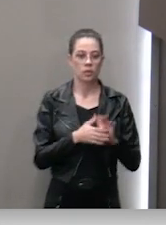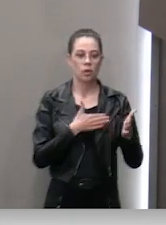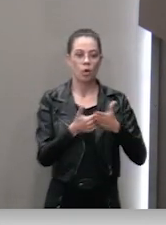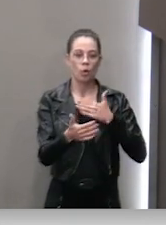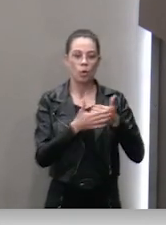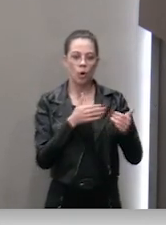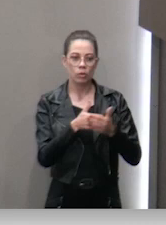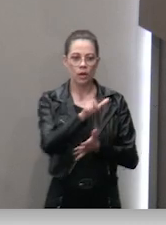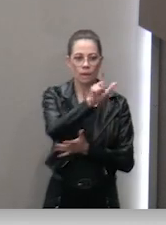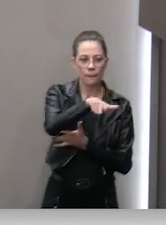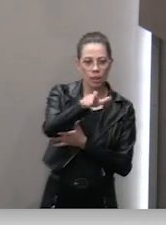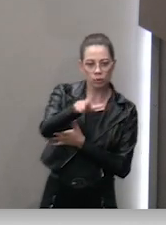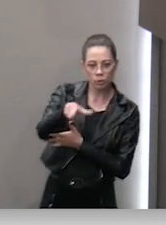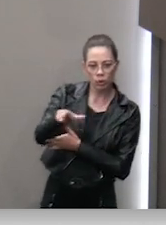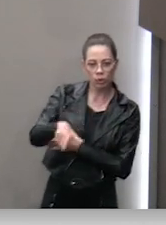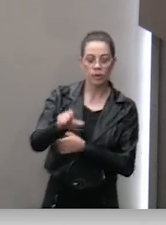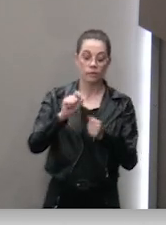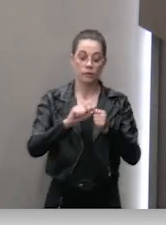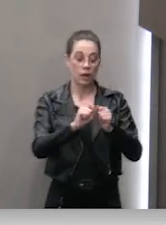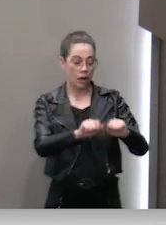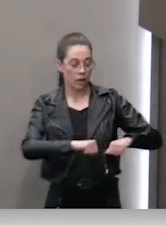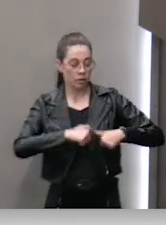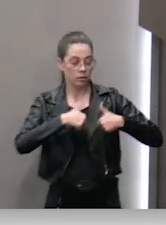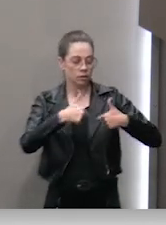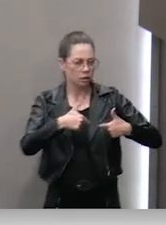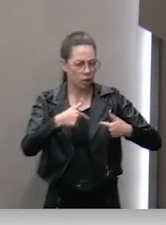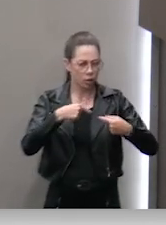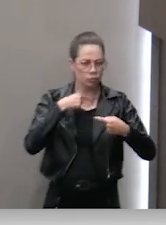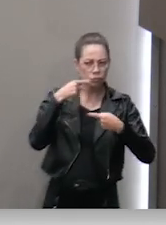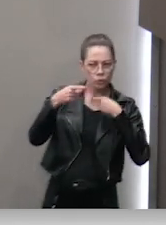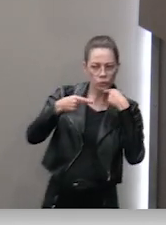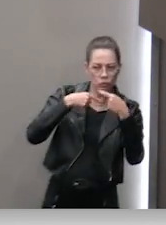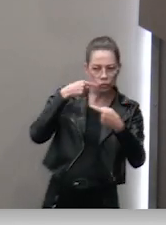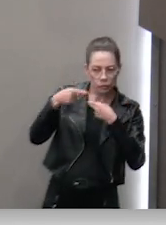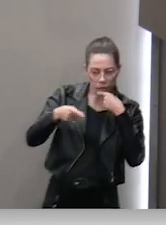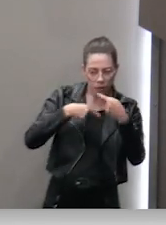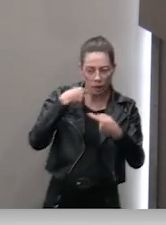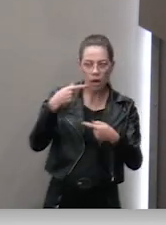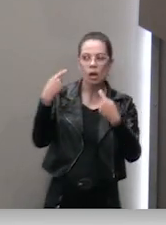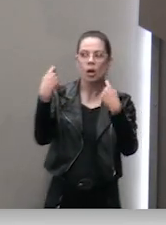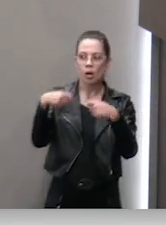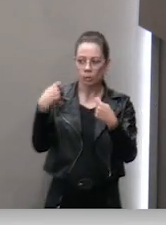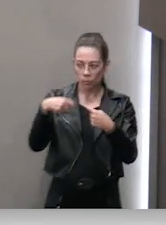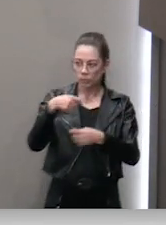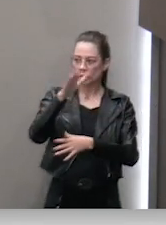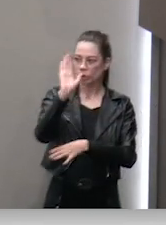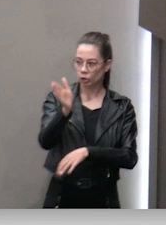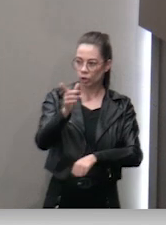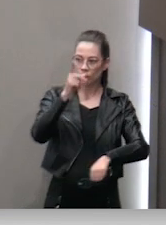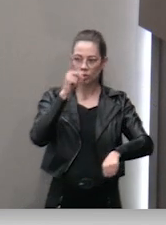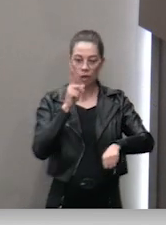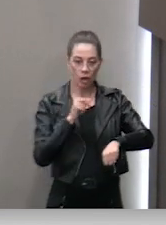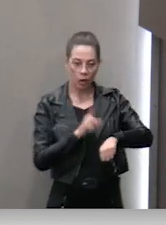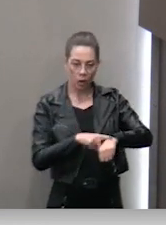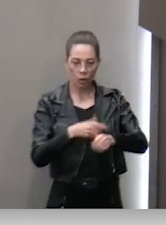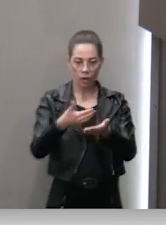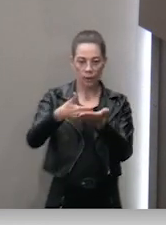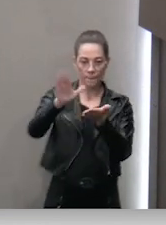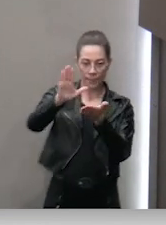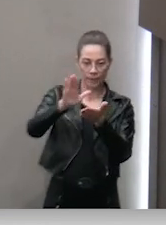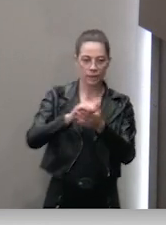Qualquer pessoa que coloque isto em dúvida deve ser imediatamente